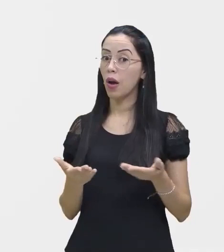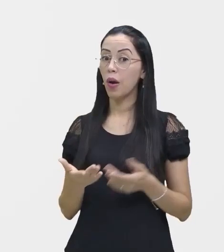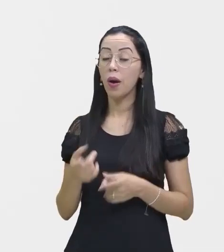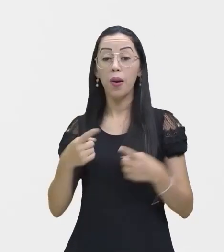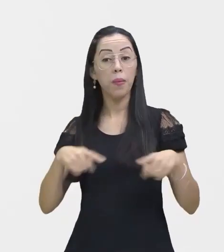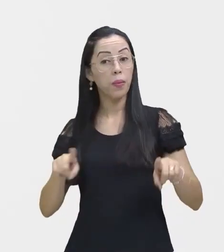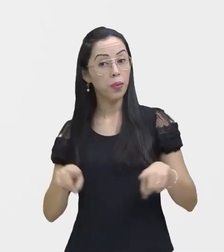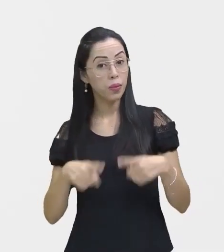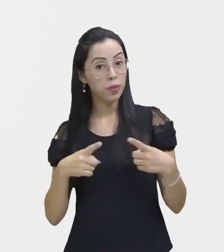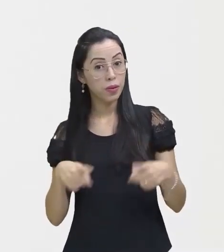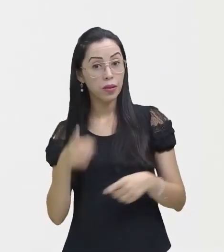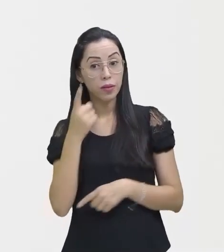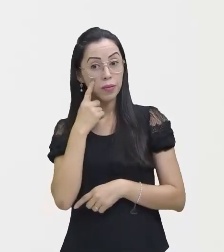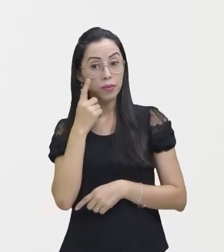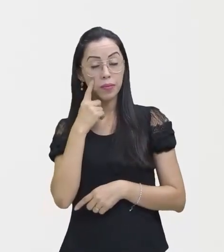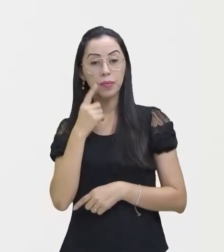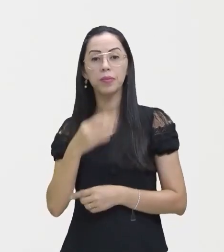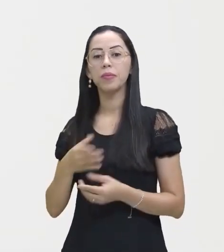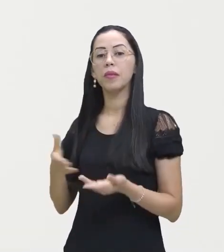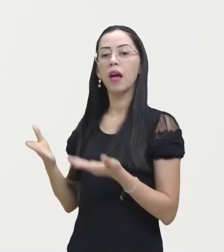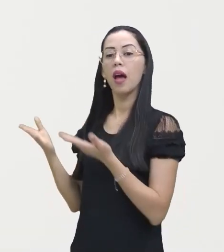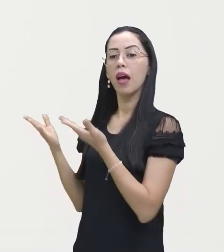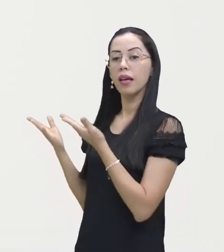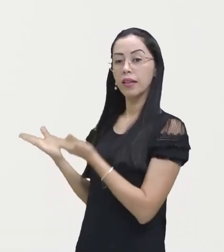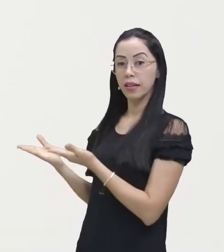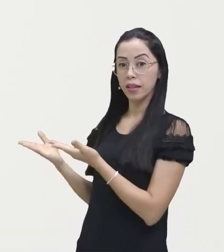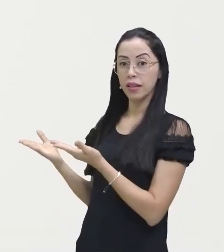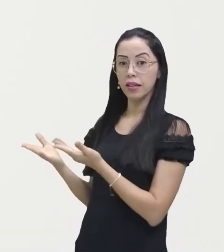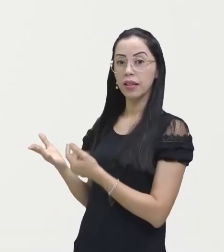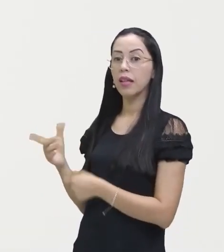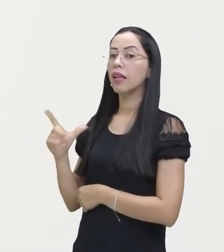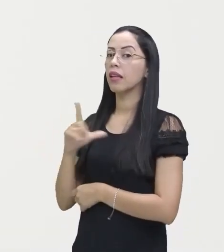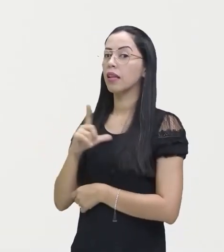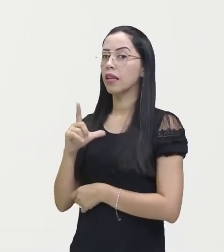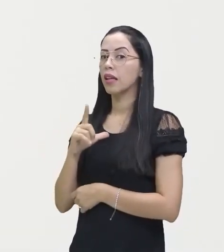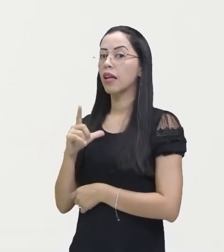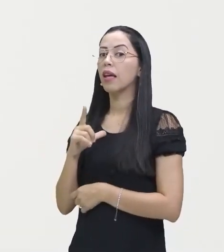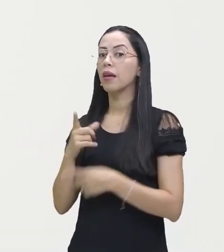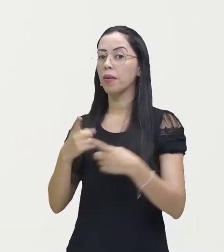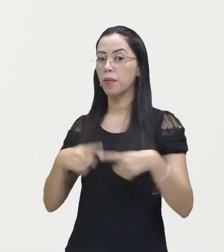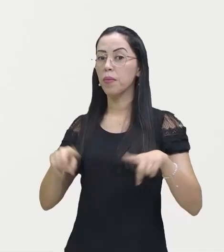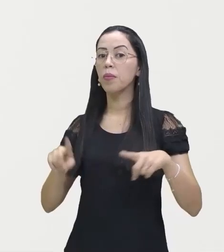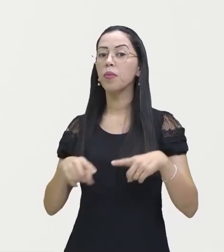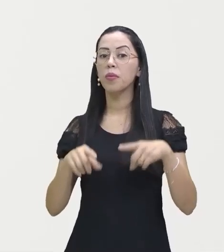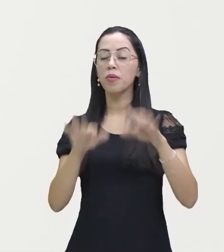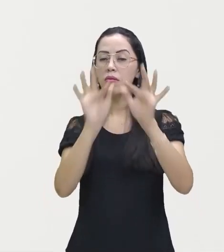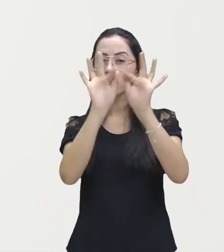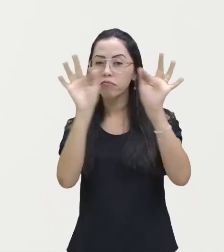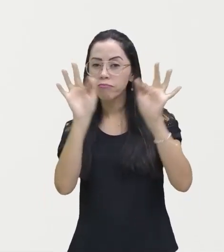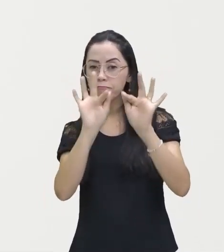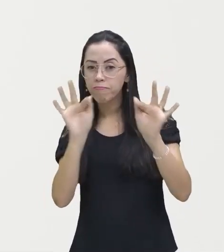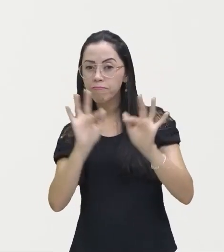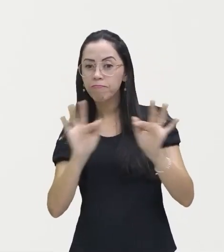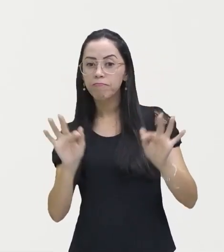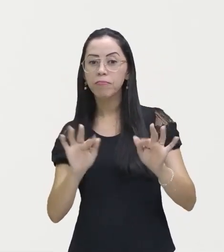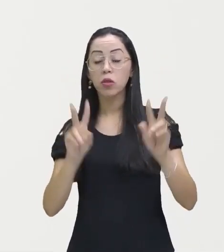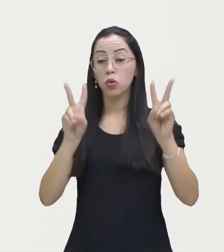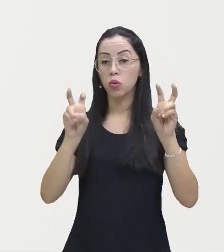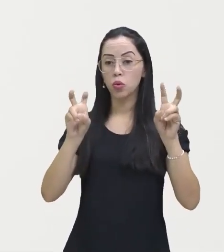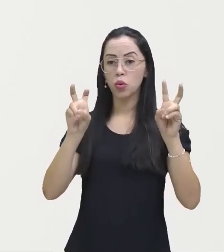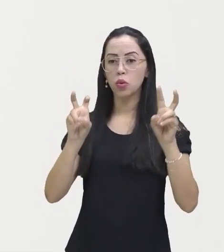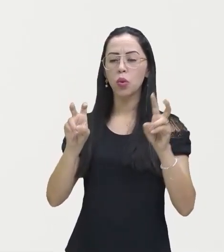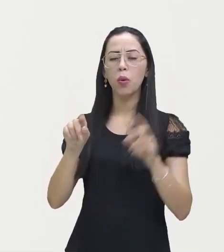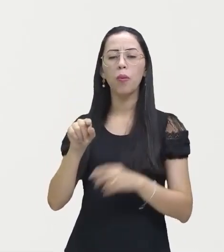Aqui nós temos mais um pedacinho da música. a parte do belo rei.